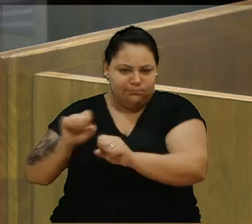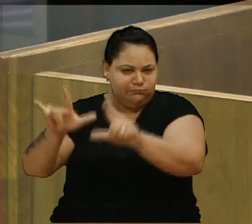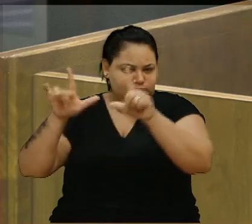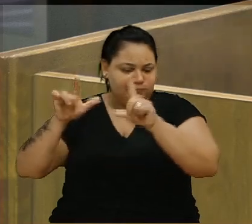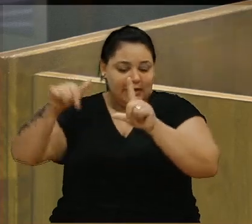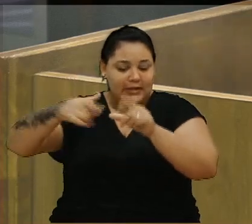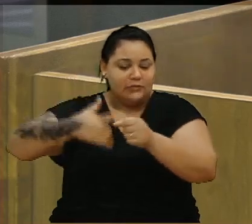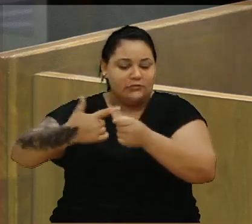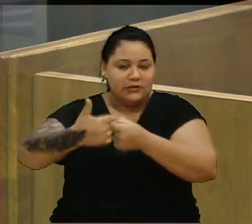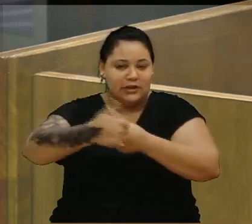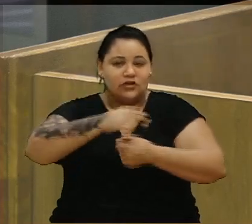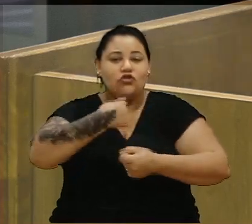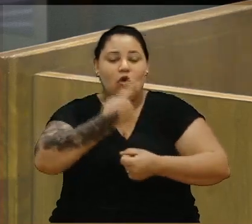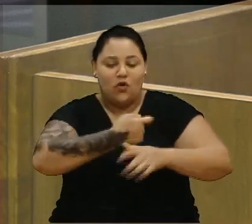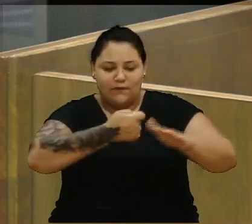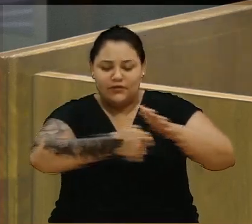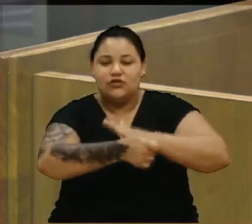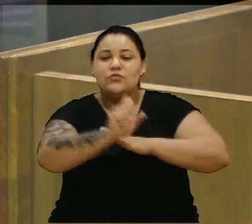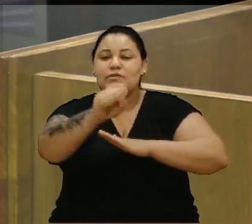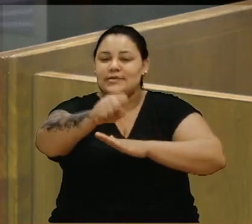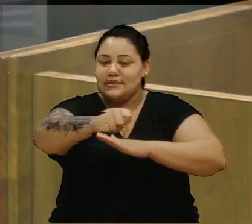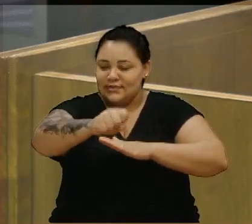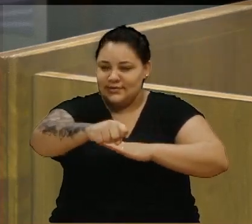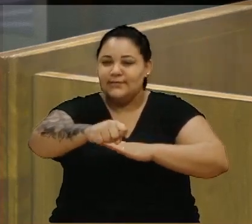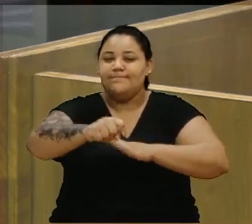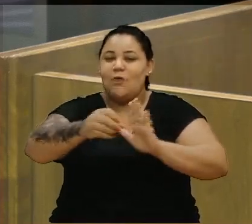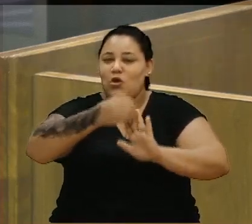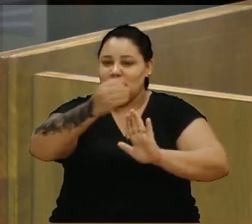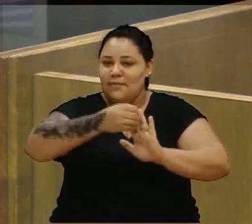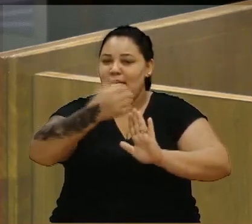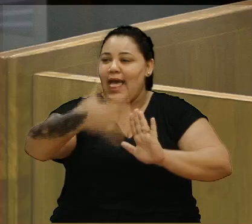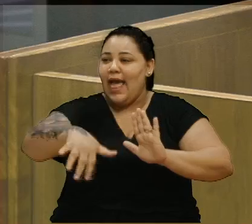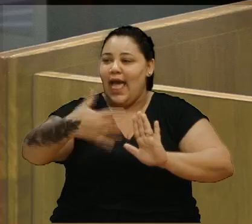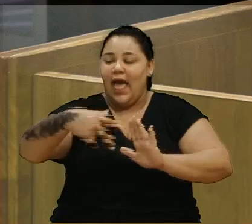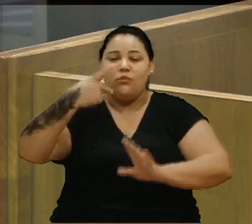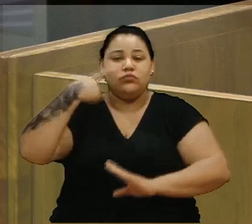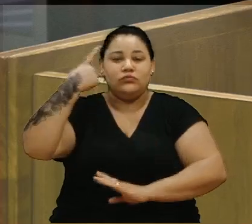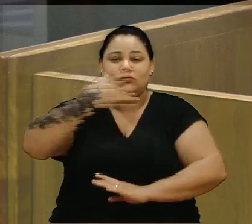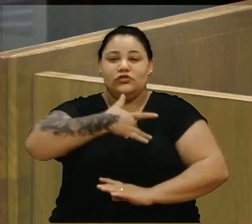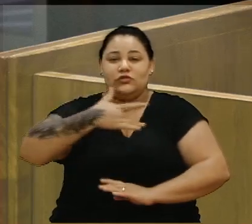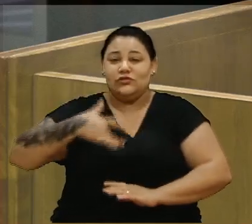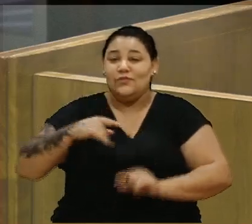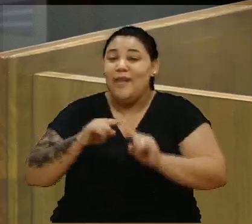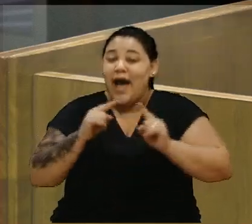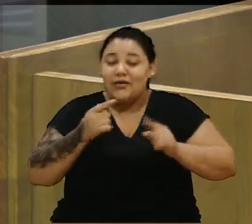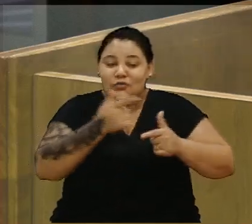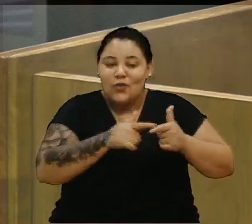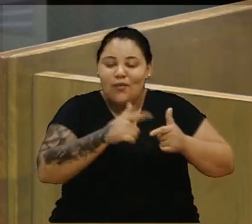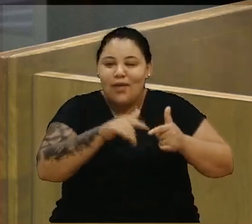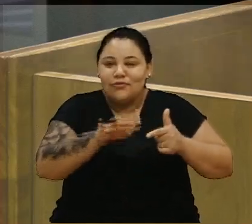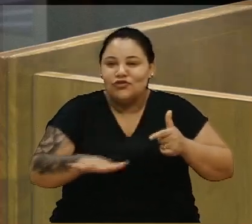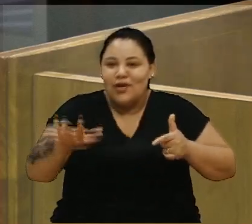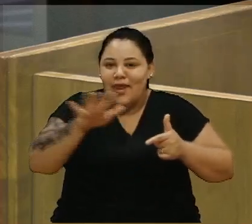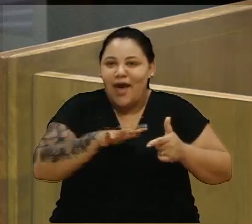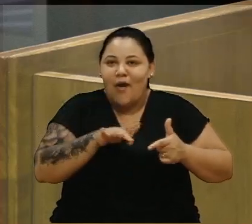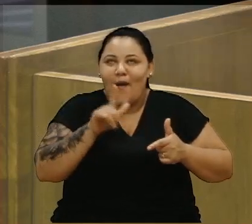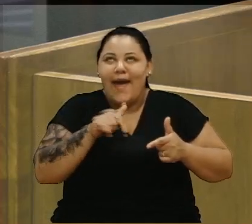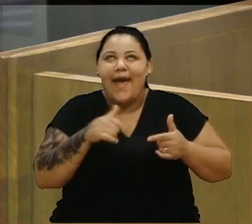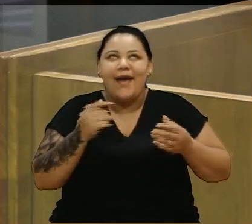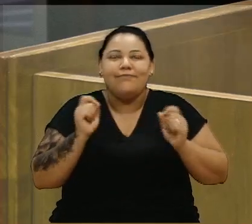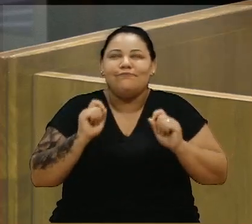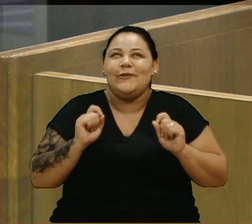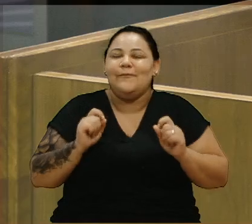nós investimos, sim, um grande orçamento na política de saúde. Mas o problema desse orçamento é que a lógica